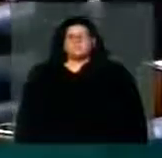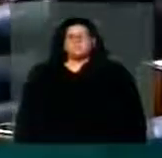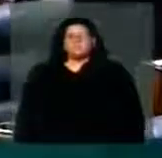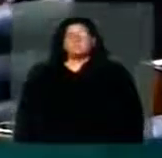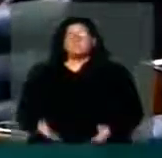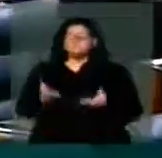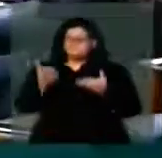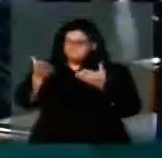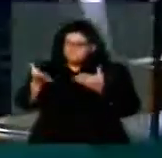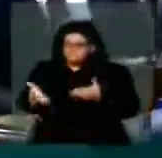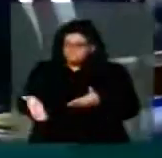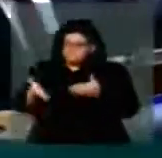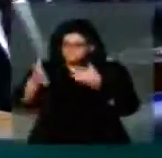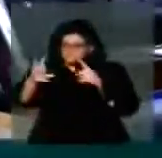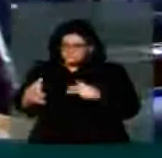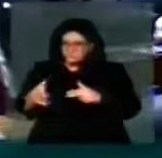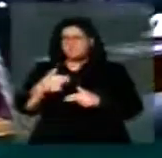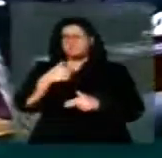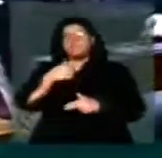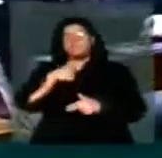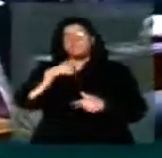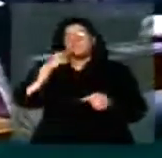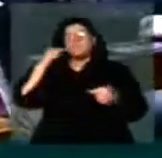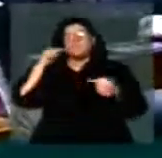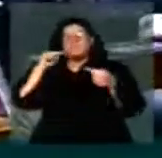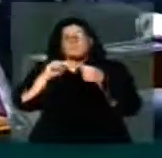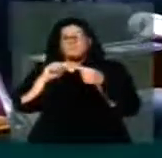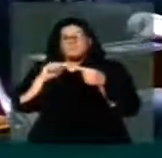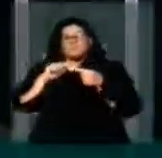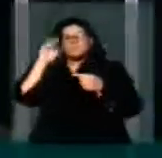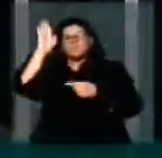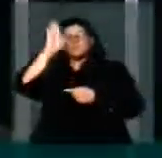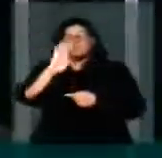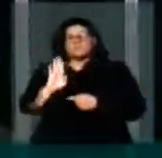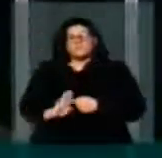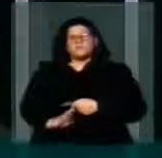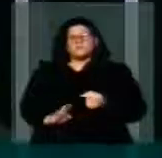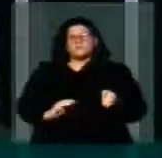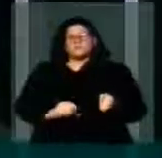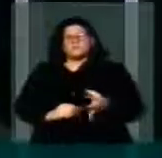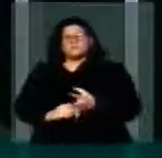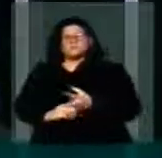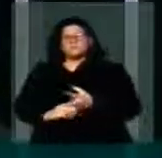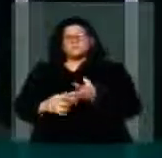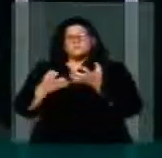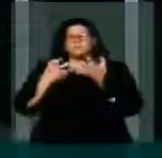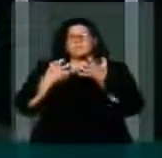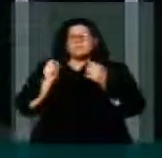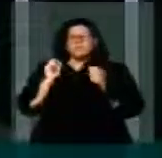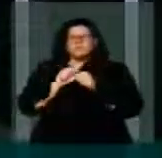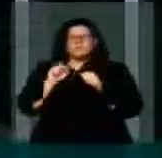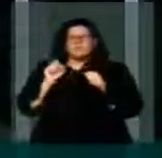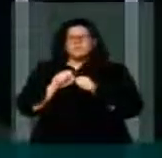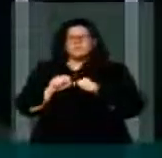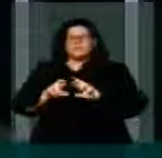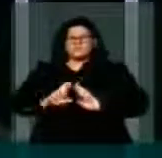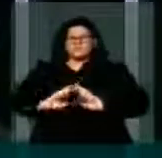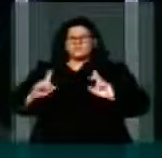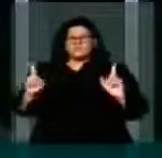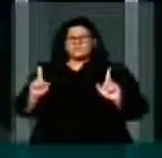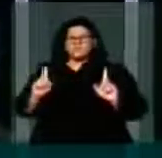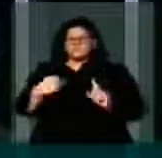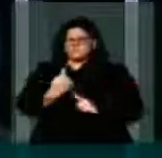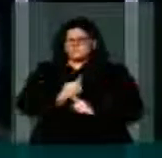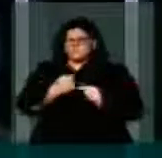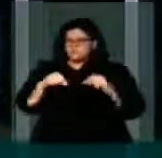é exatamente isso, senhor presidente, que nós queremos. Queremos um Brasil novo, queremos fazer a diferença como novos aqui, e eu